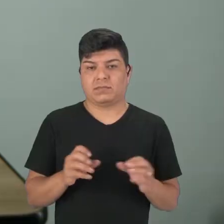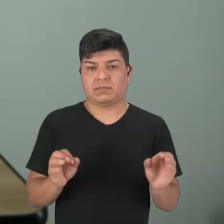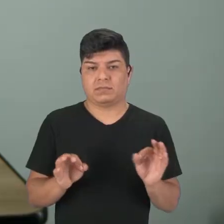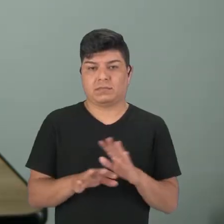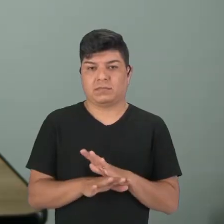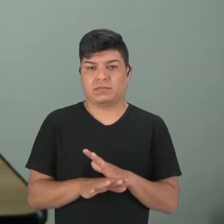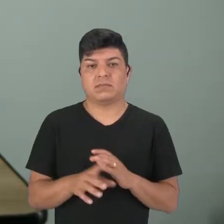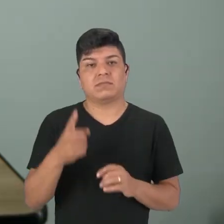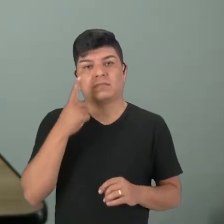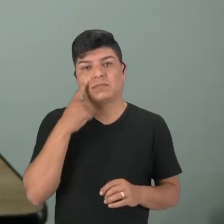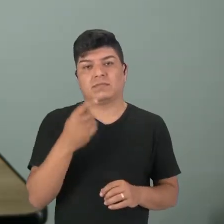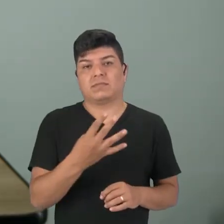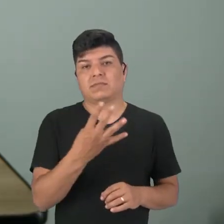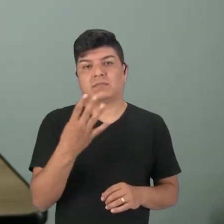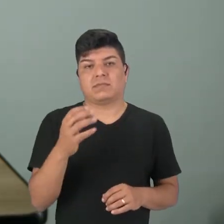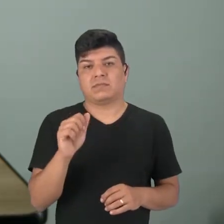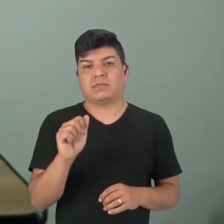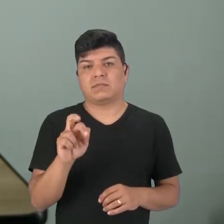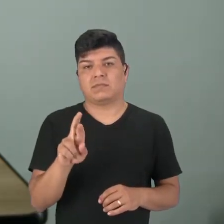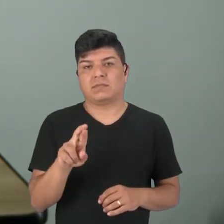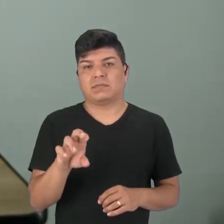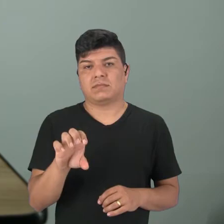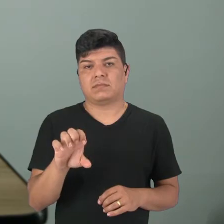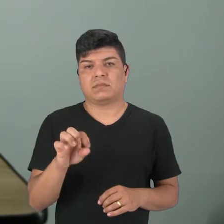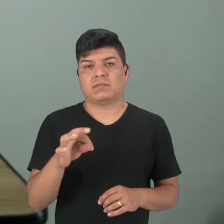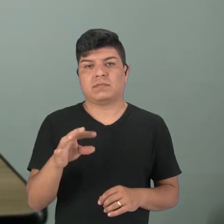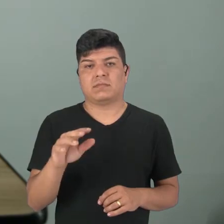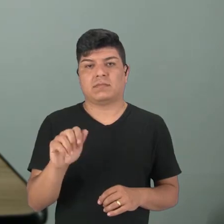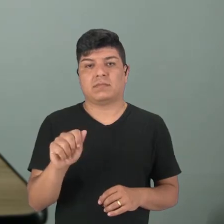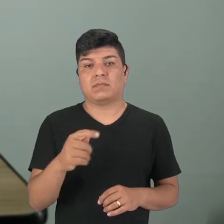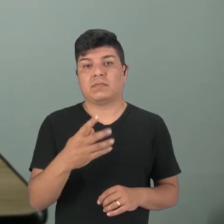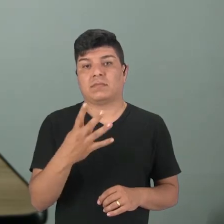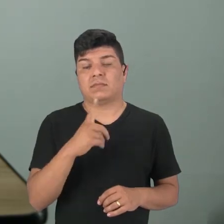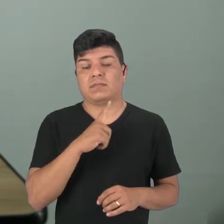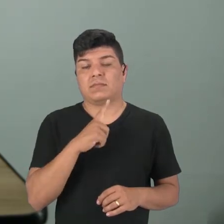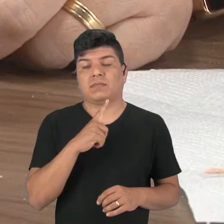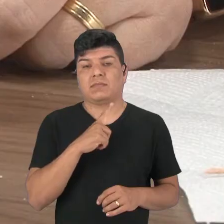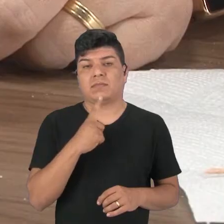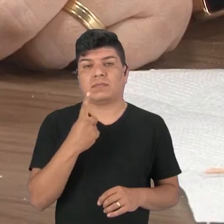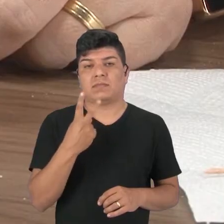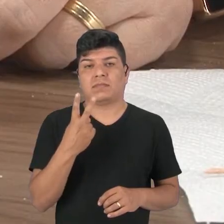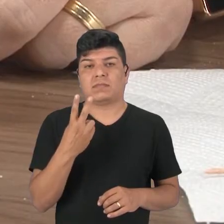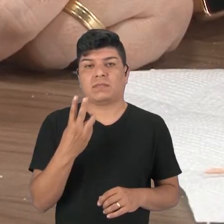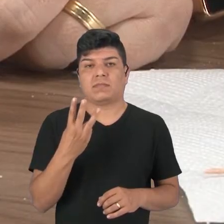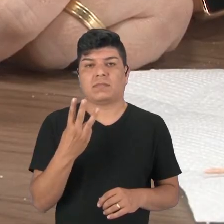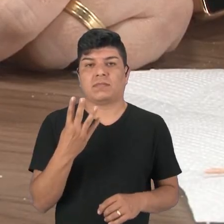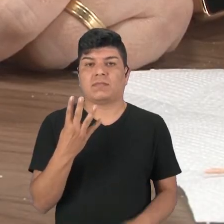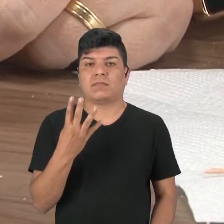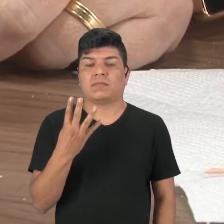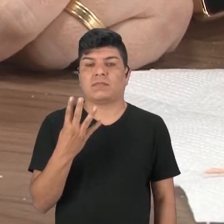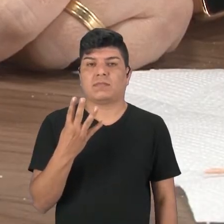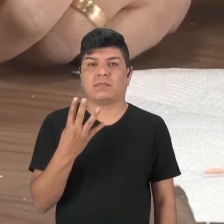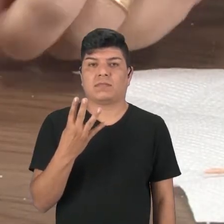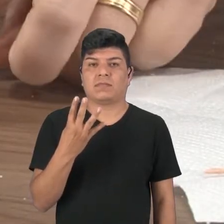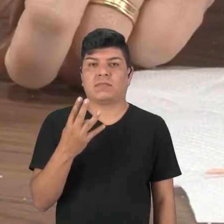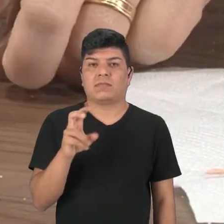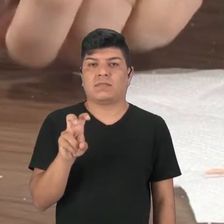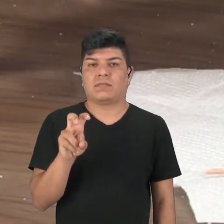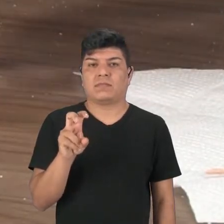vamos ver quantas arestas nós temos no cubo. Conte comigo. 1, 2, 3,